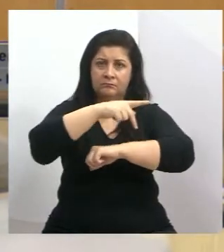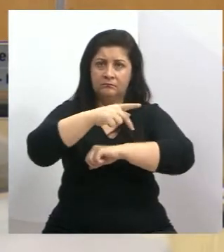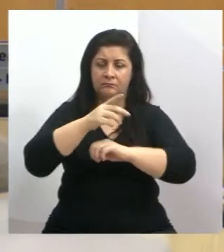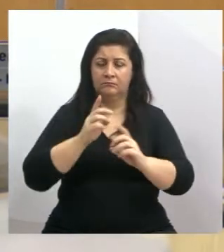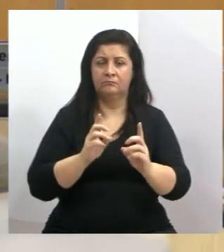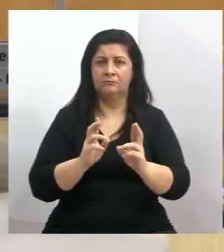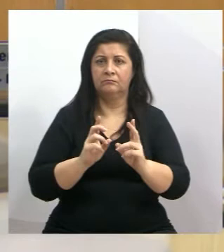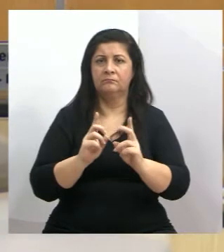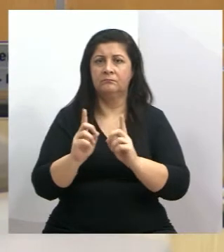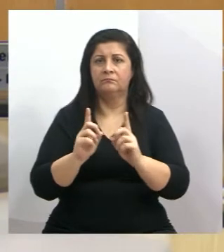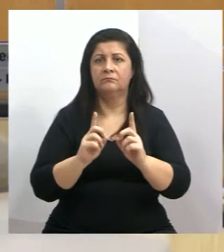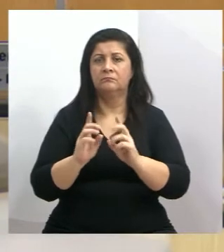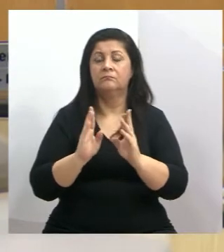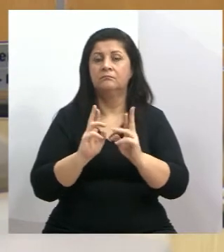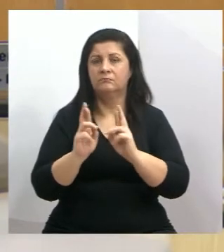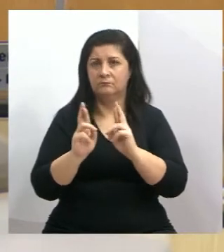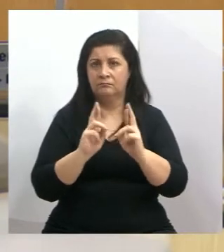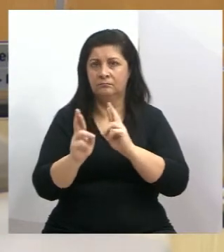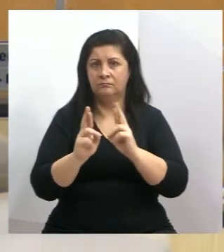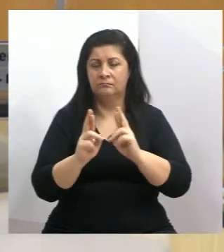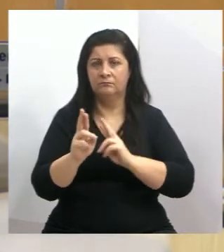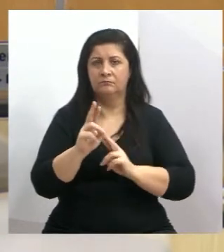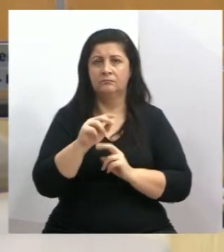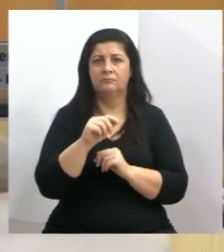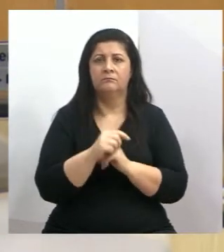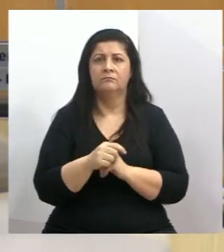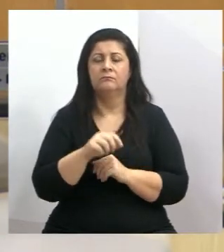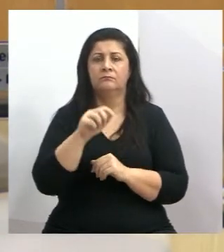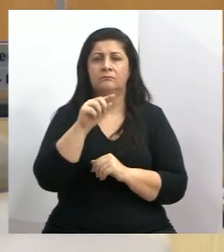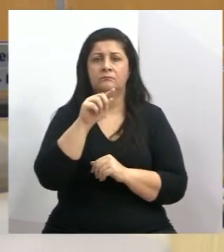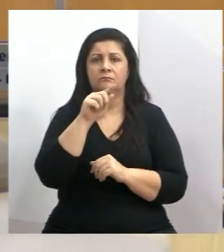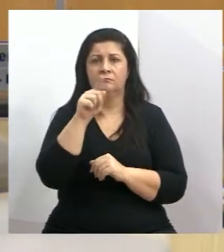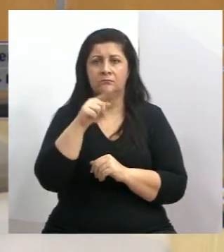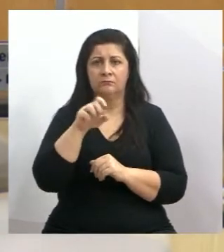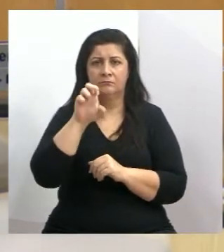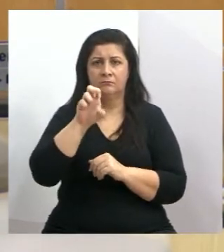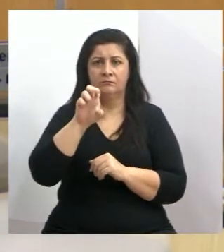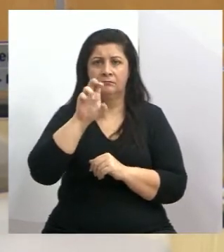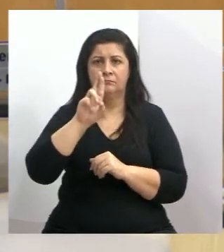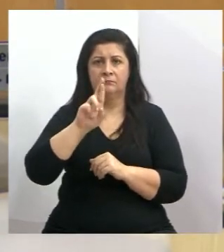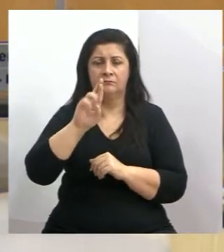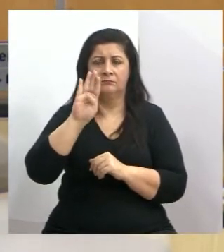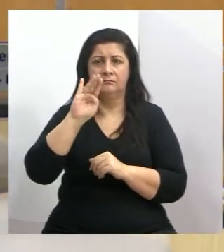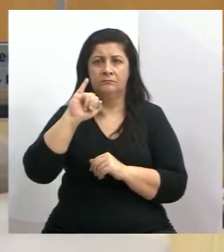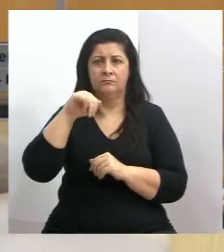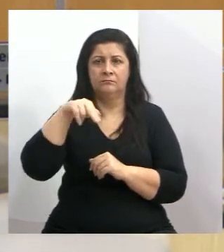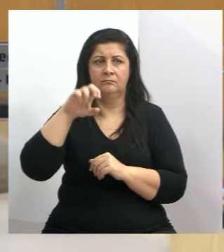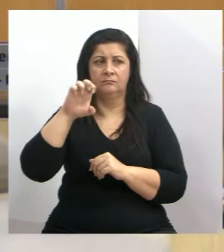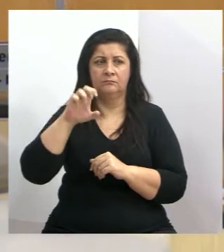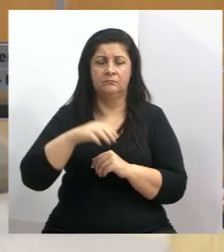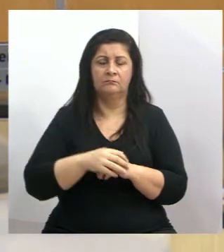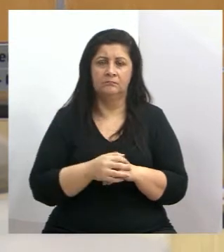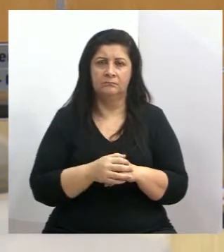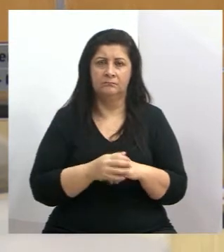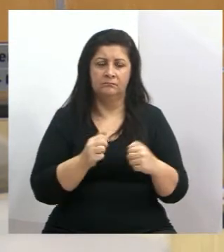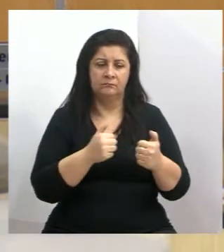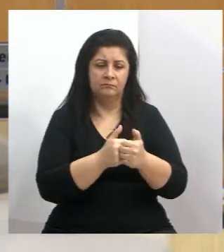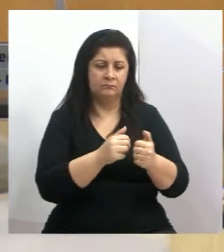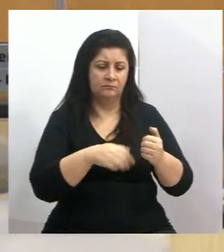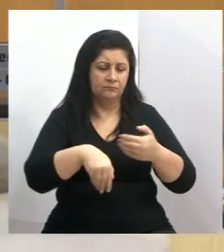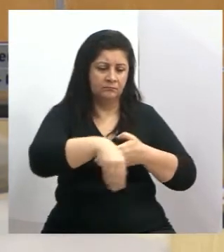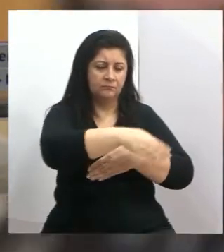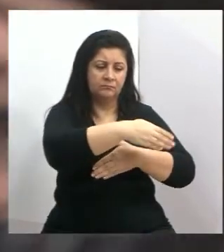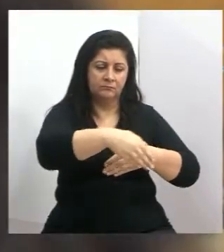General euryale de Jesus Zerbini na região de acesso à Rua Cesarina Ribeiro